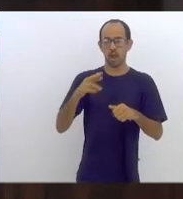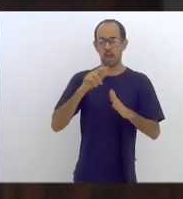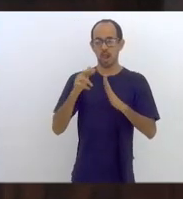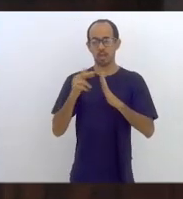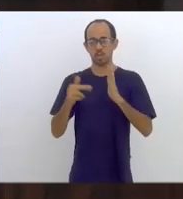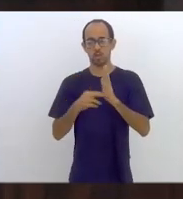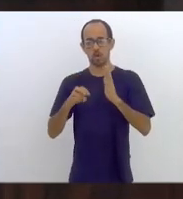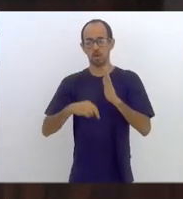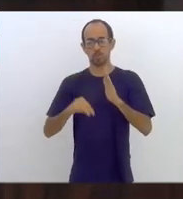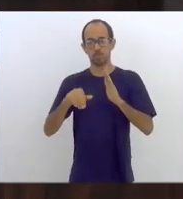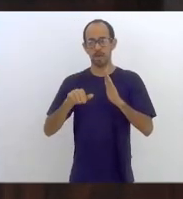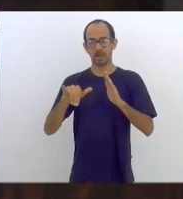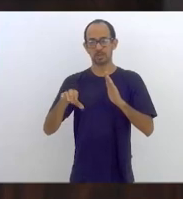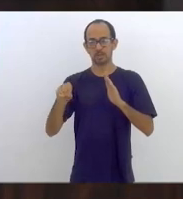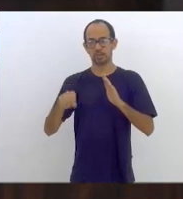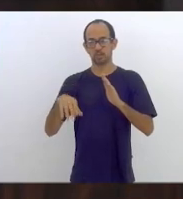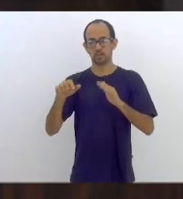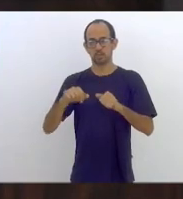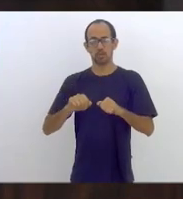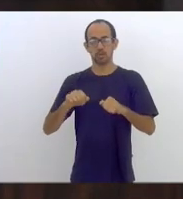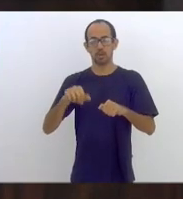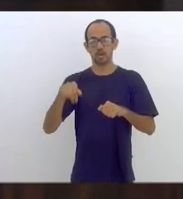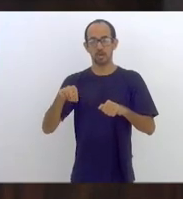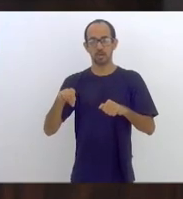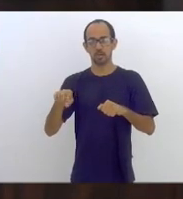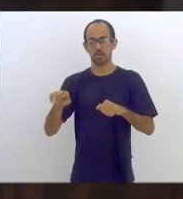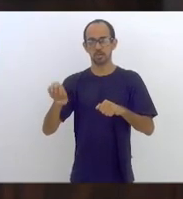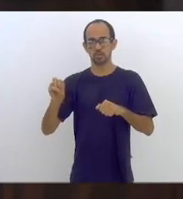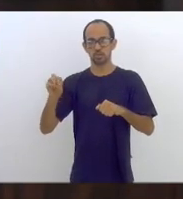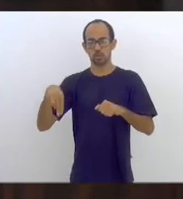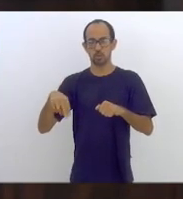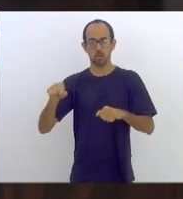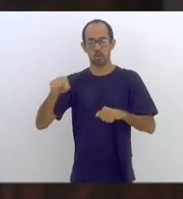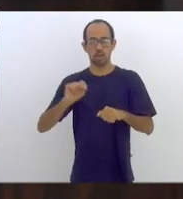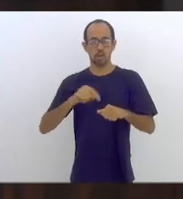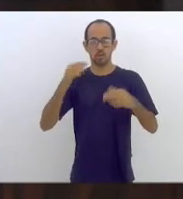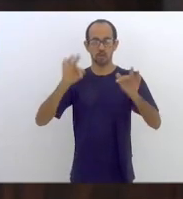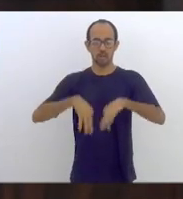Márcia Pacheco Alexandre e Anderson Moraes em discussão